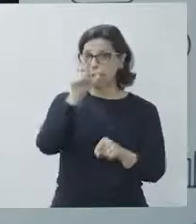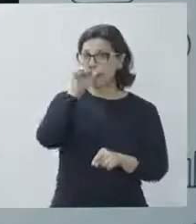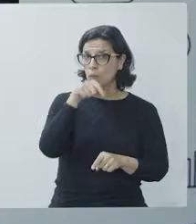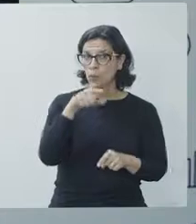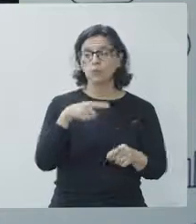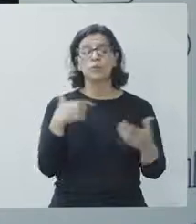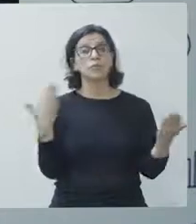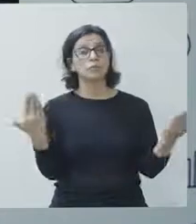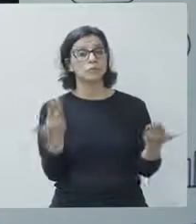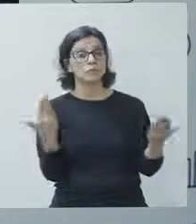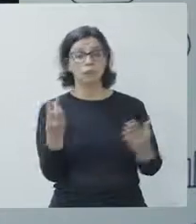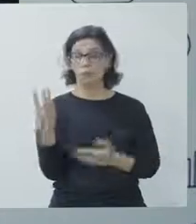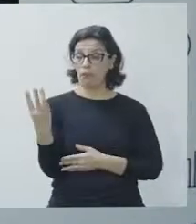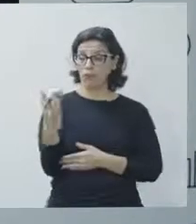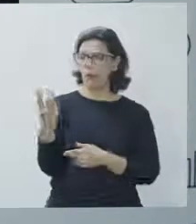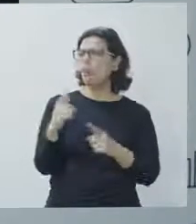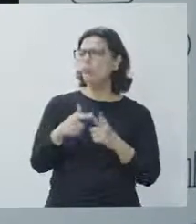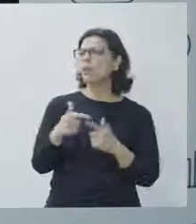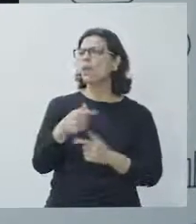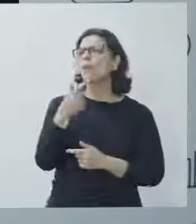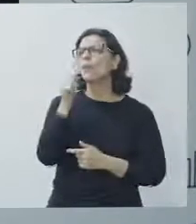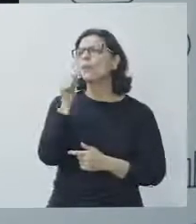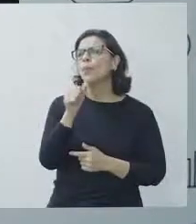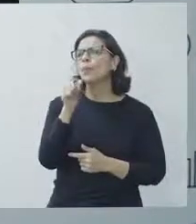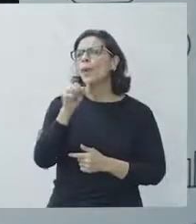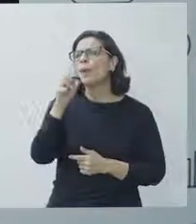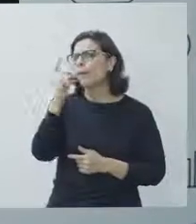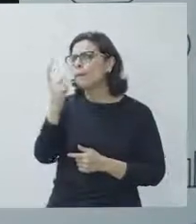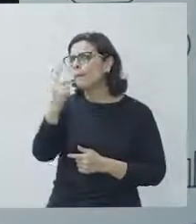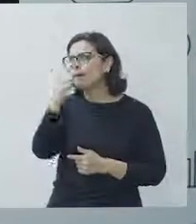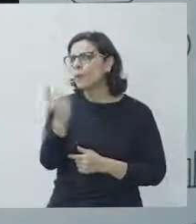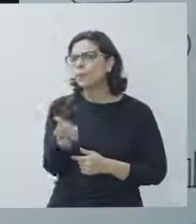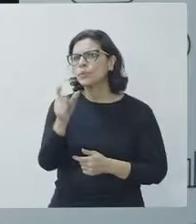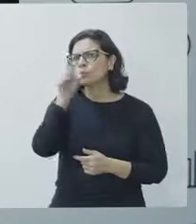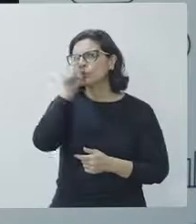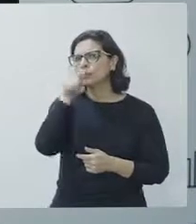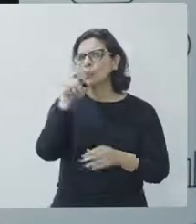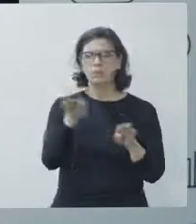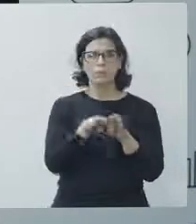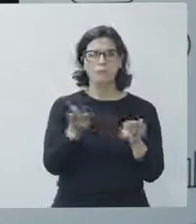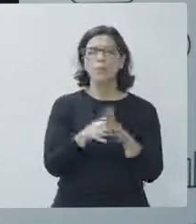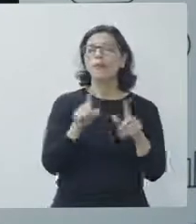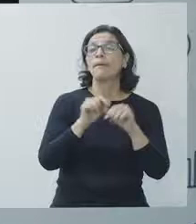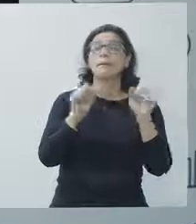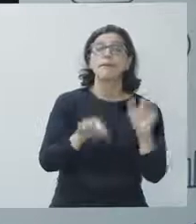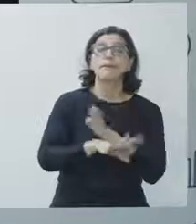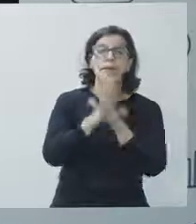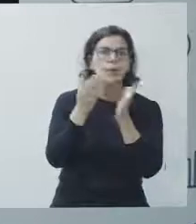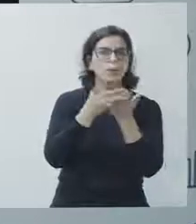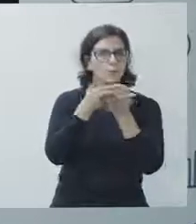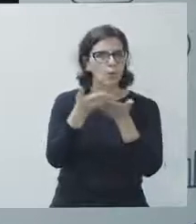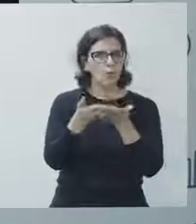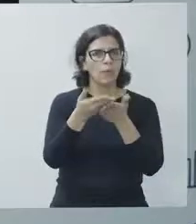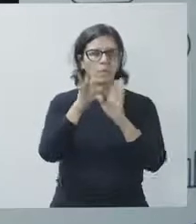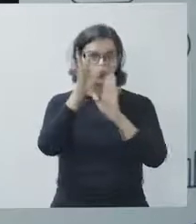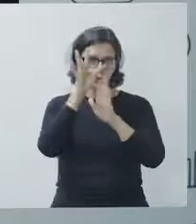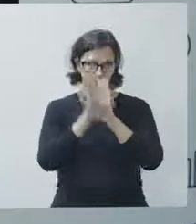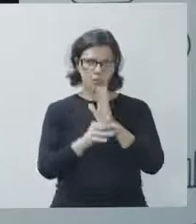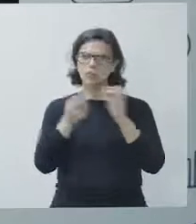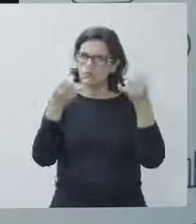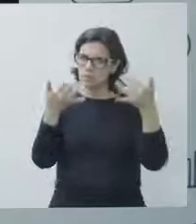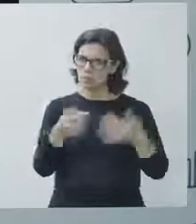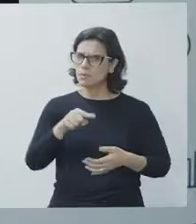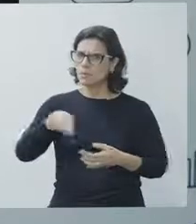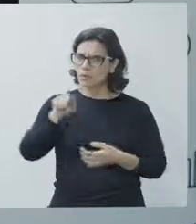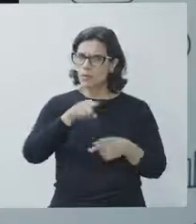três personagens bruxas. Por que bruxas, professor? Porque, é claro, lembra que eu lá no início, né, do nosso conto, eu havia